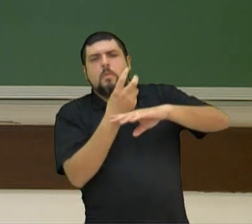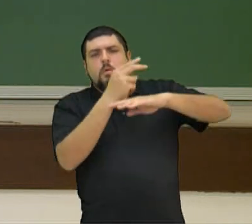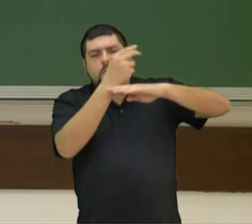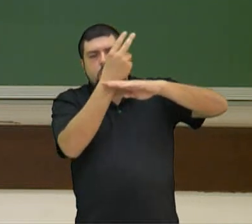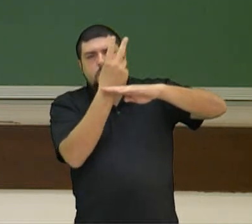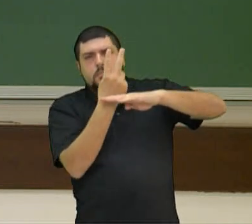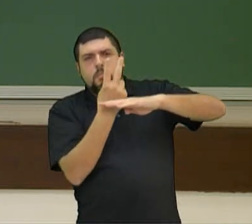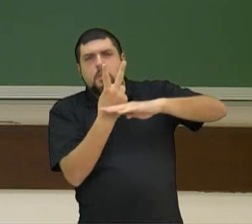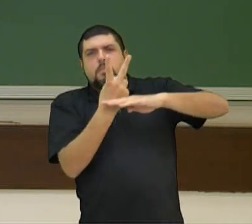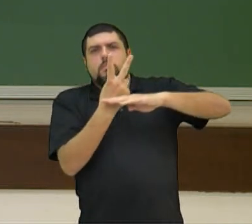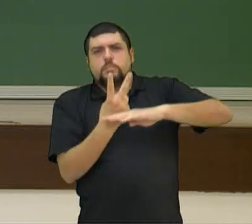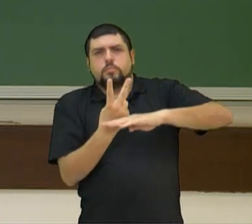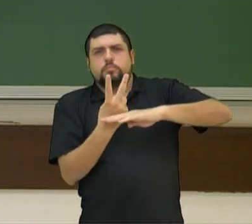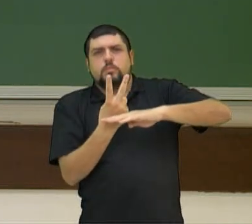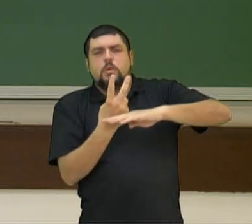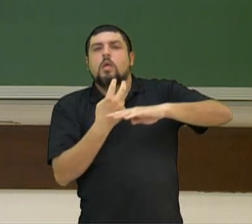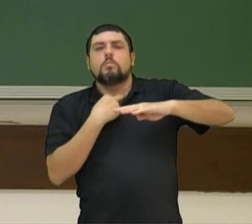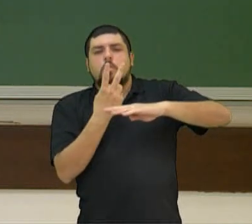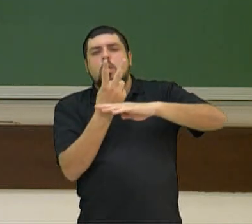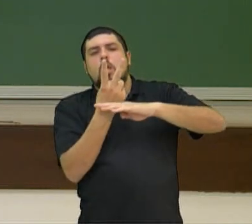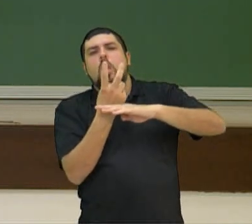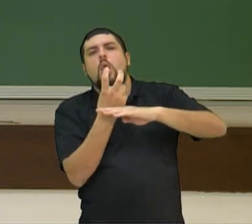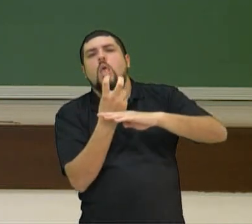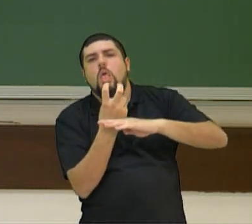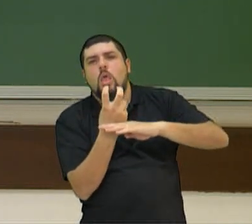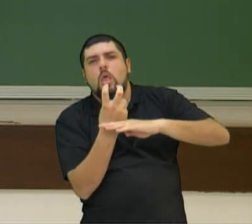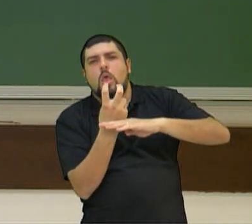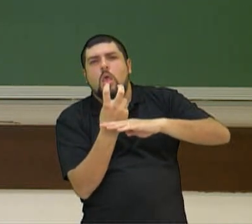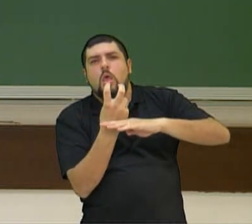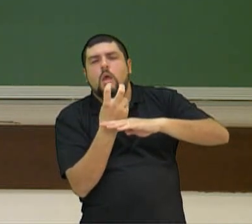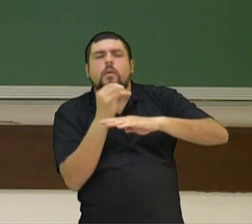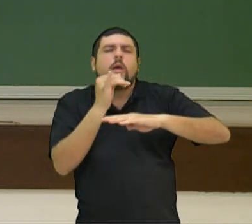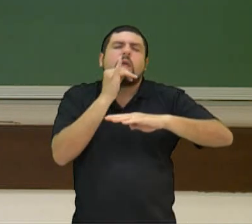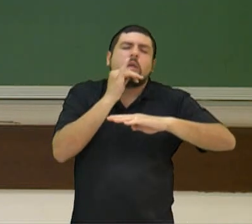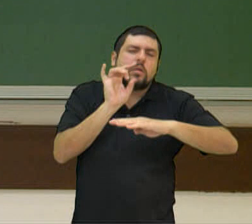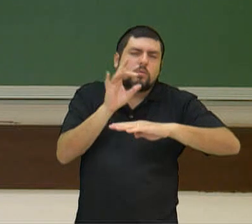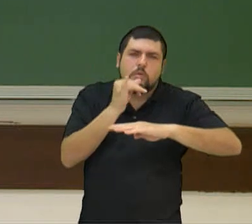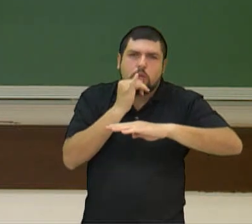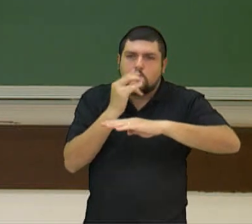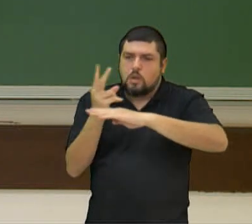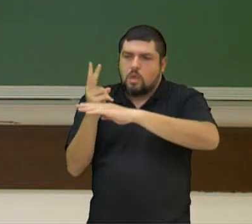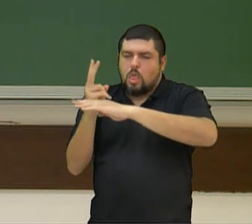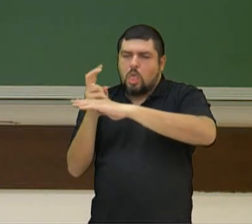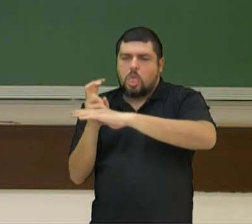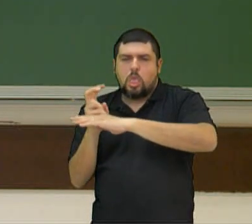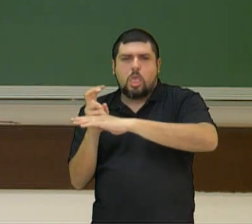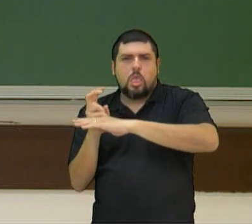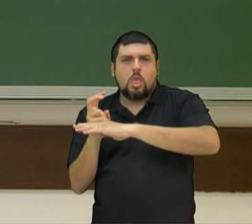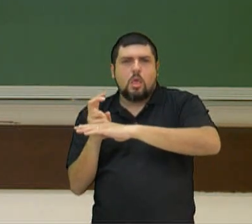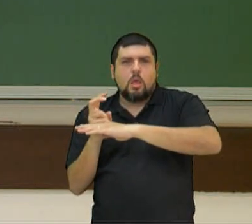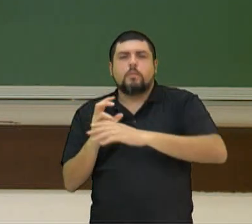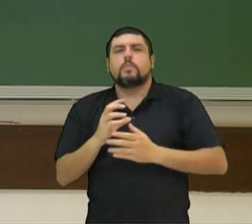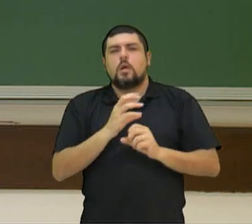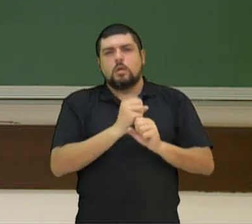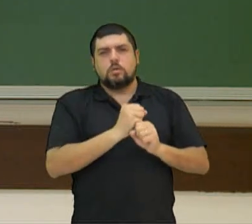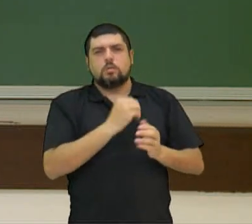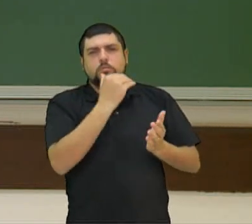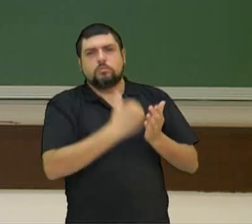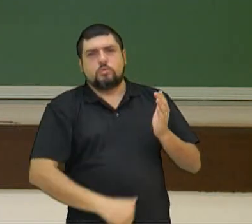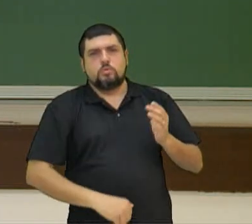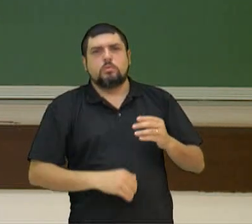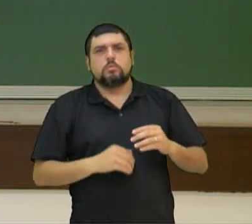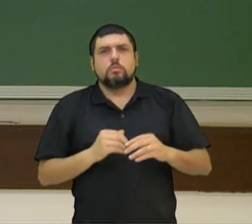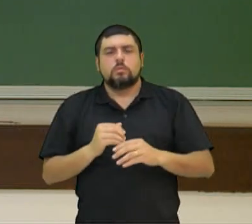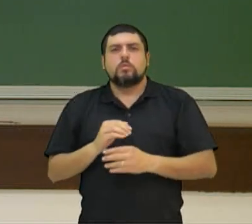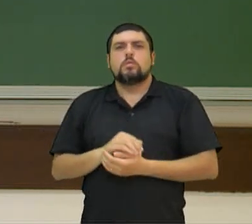estar totalmente estendida. Se ela tiver um pouquinho dobrada, vai descontar ponto nessa avaliação técnica. E